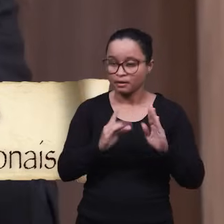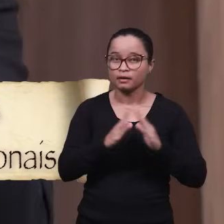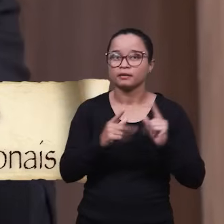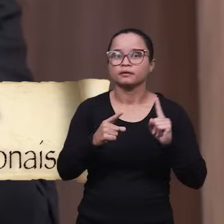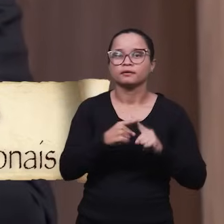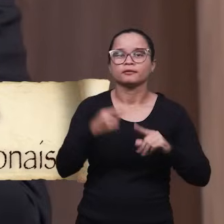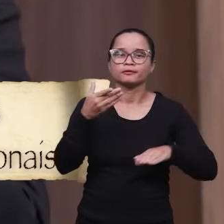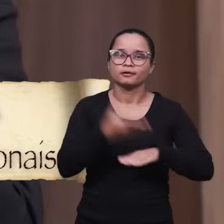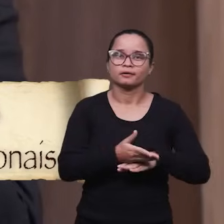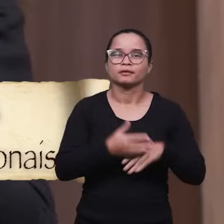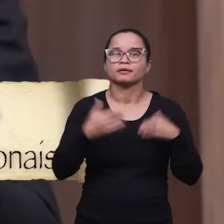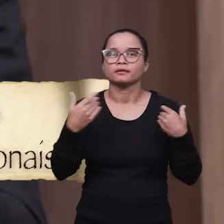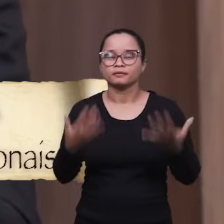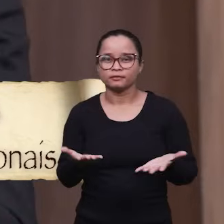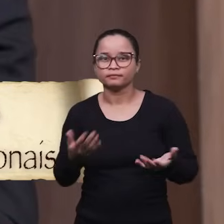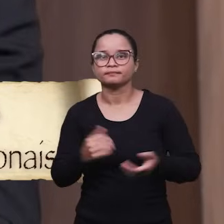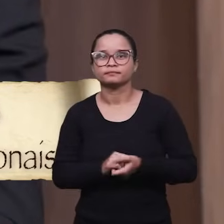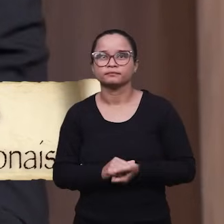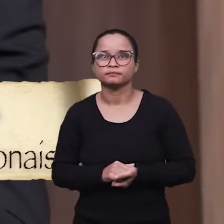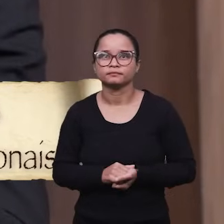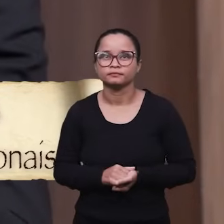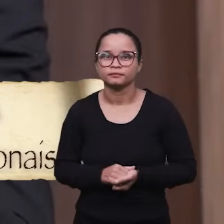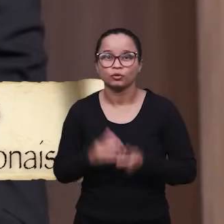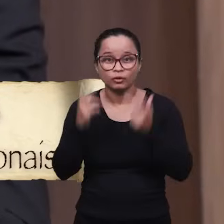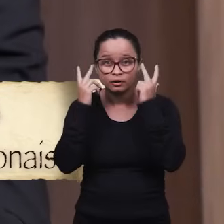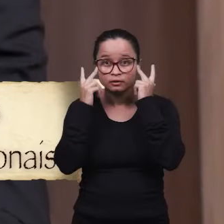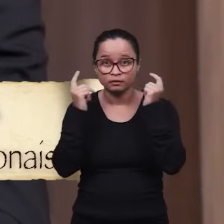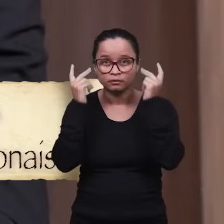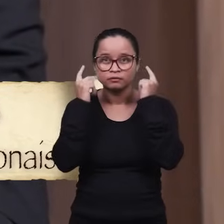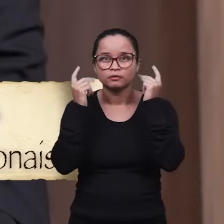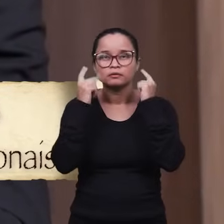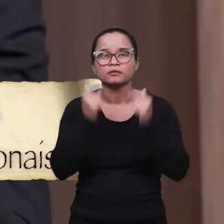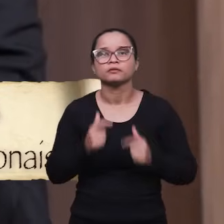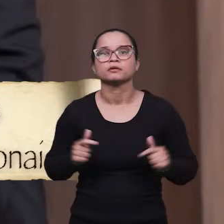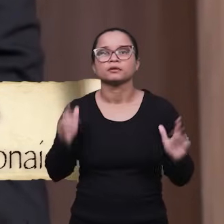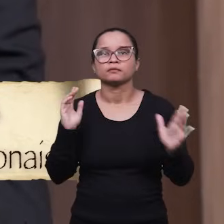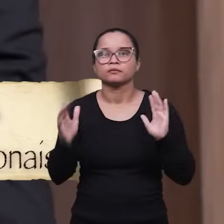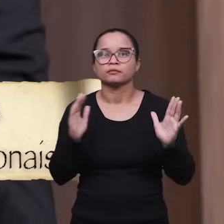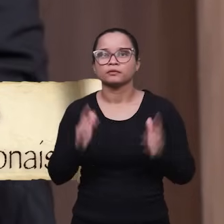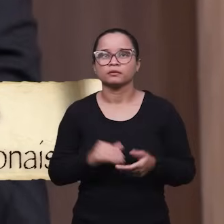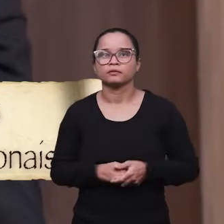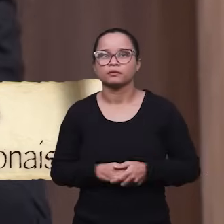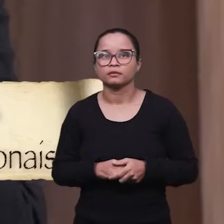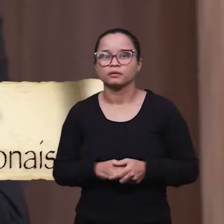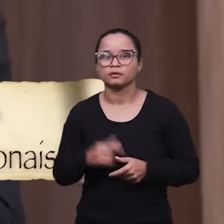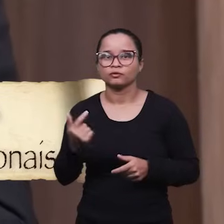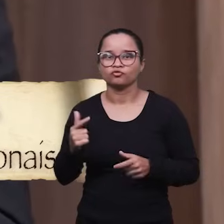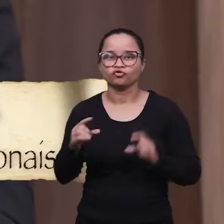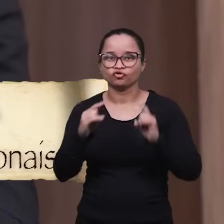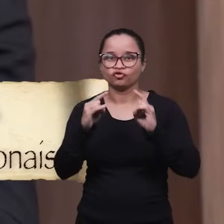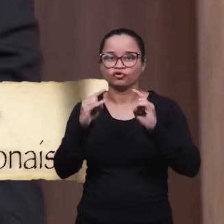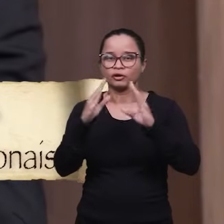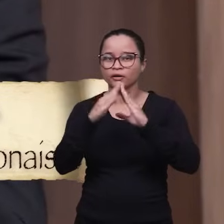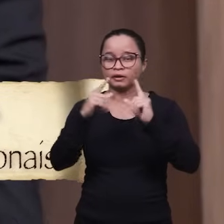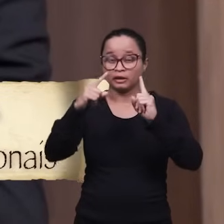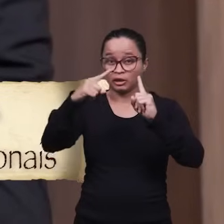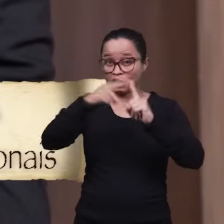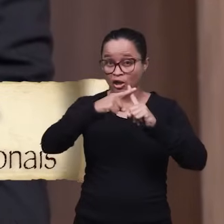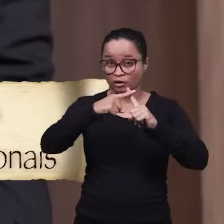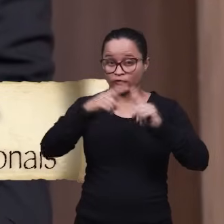Então, era até algo comum naquela época, não existiam templos, né, construídos,